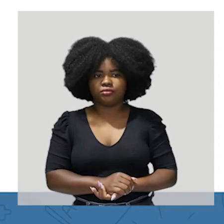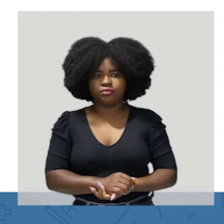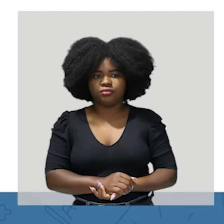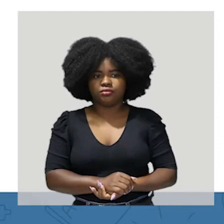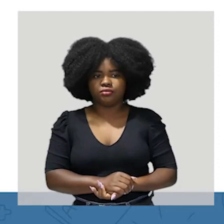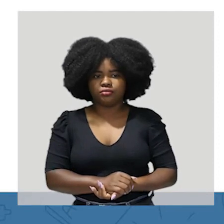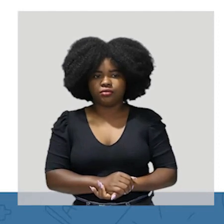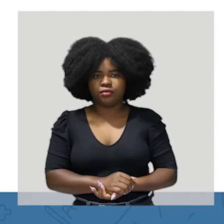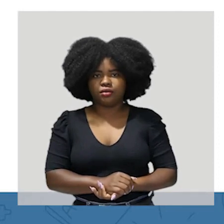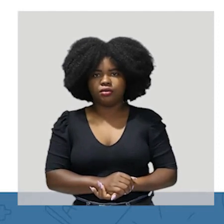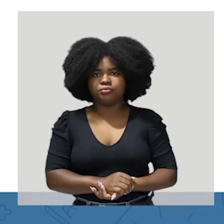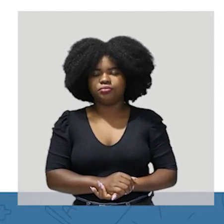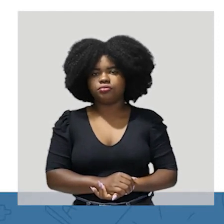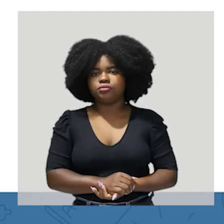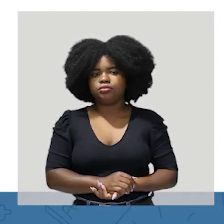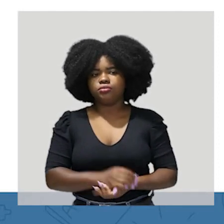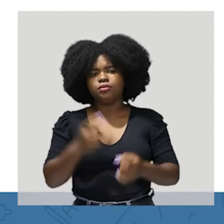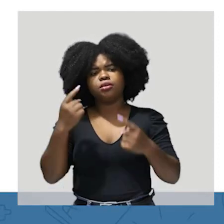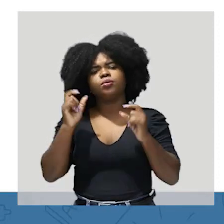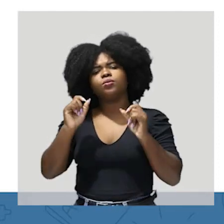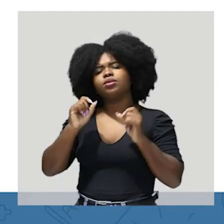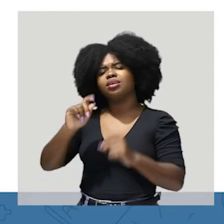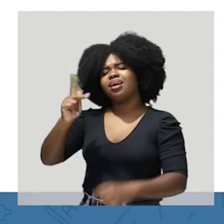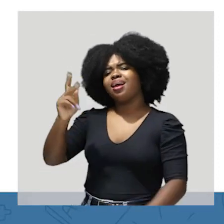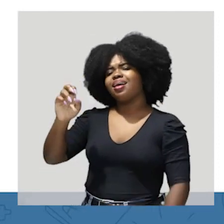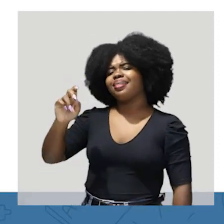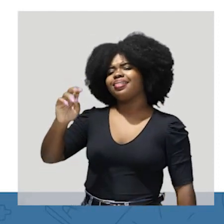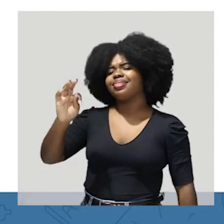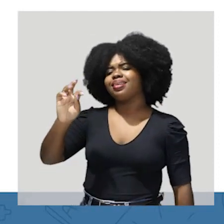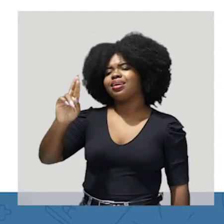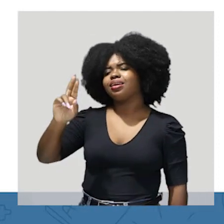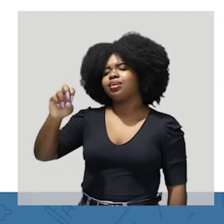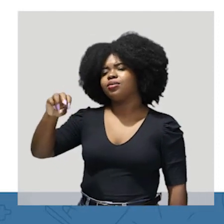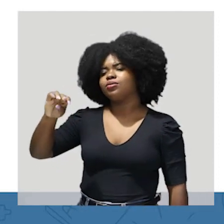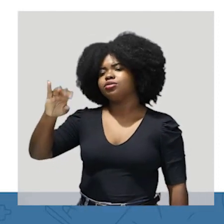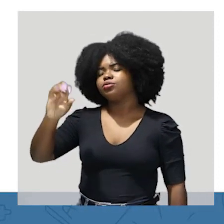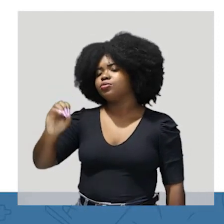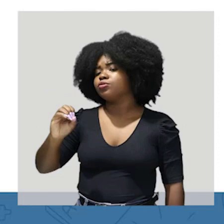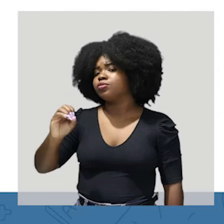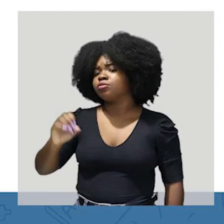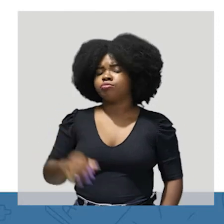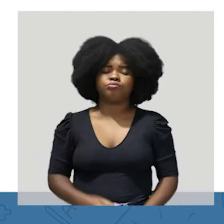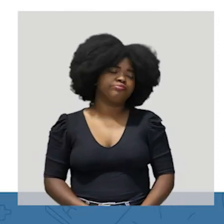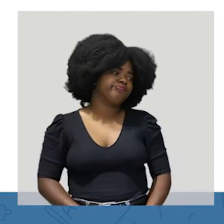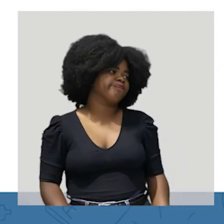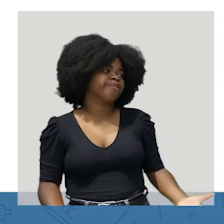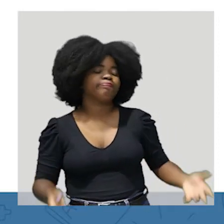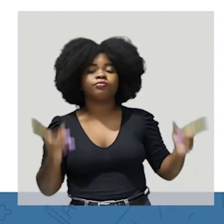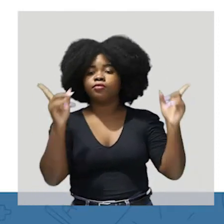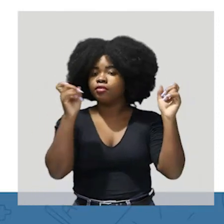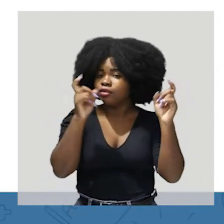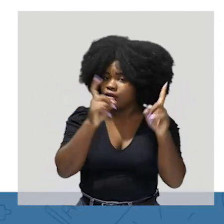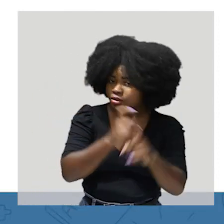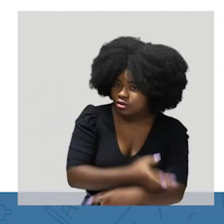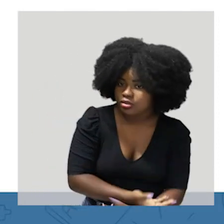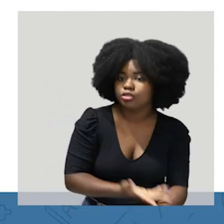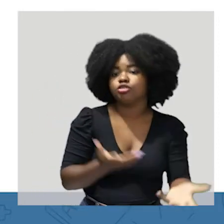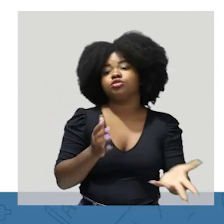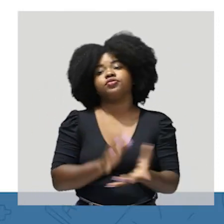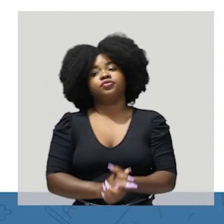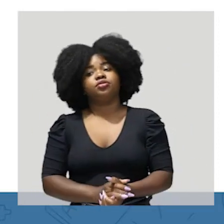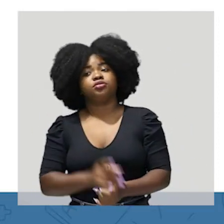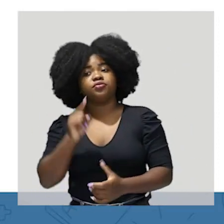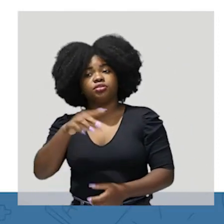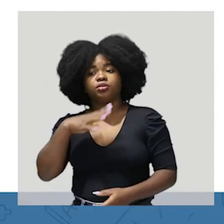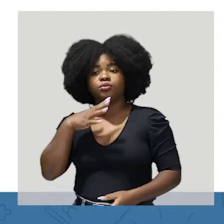Pessoa então a água heterônimos bom gente é difícil uma pessoa conhecer Fernando Pessoa né já leu alguma coisa dele